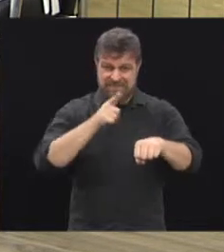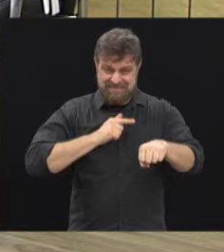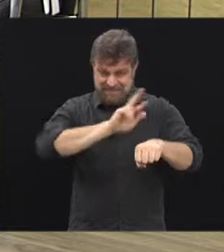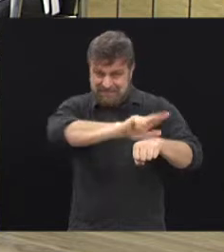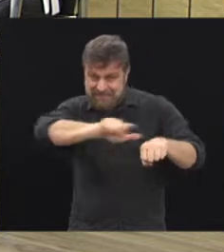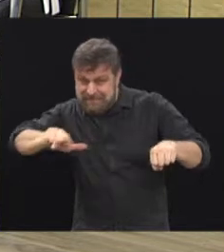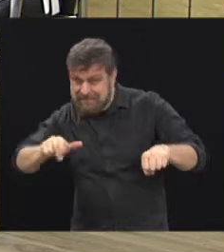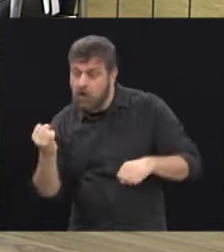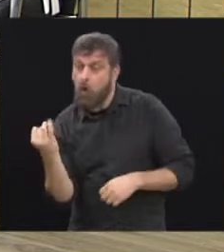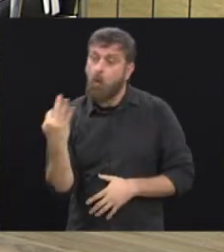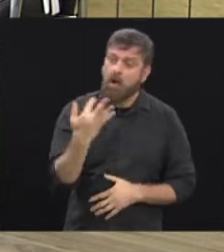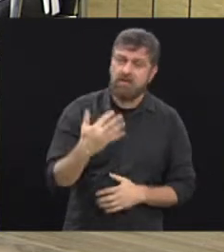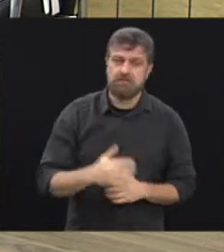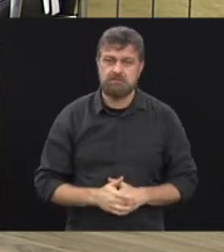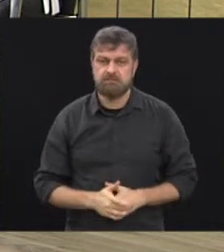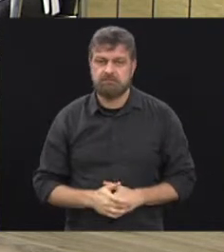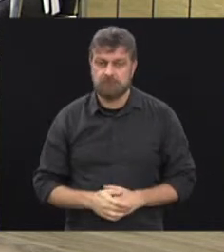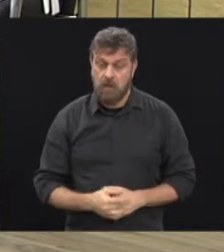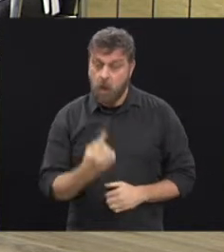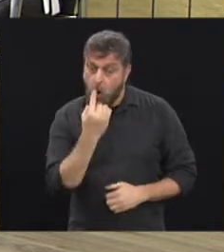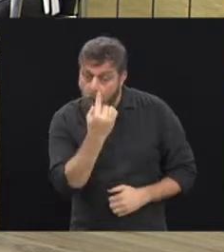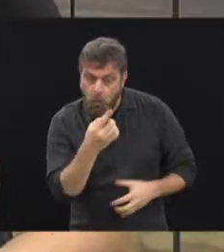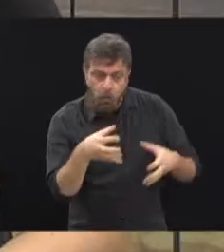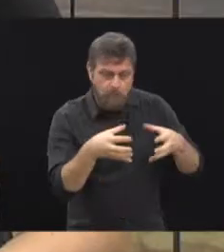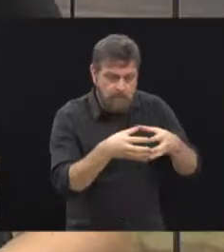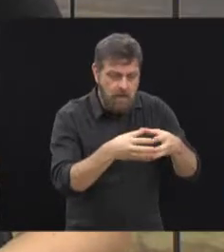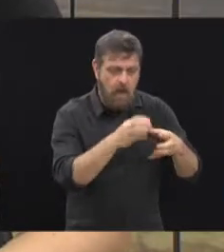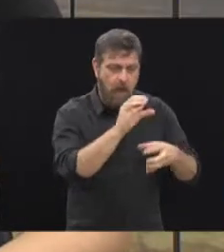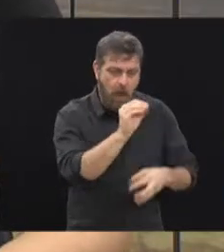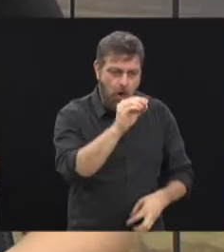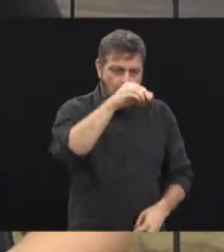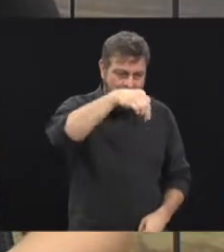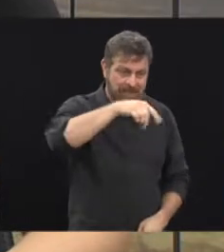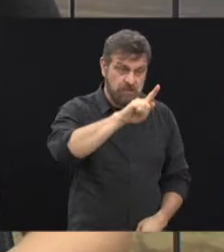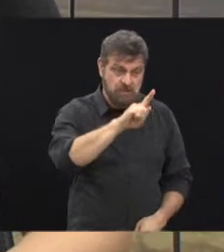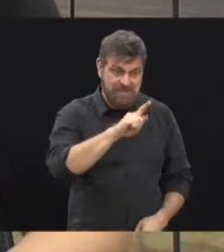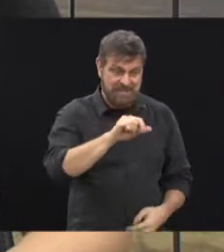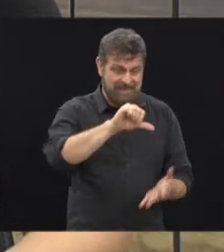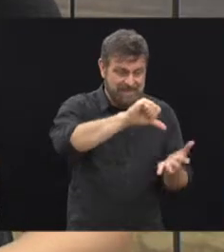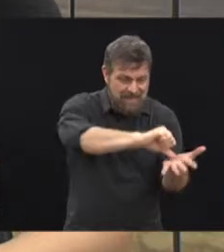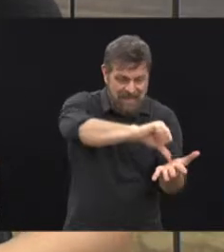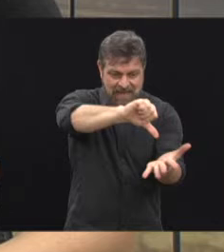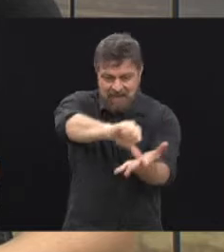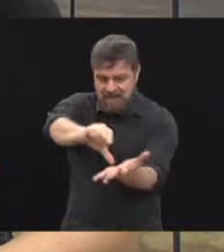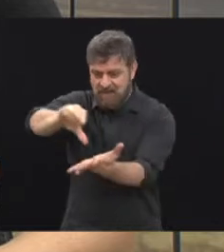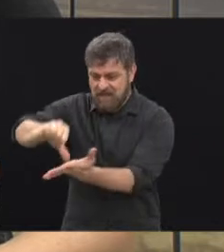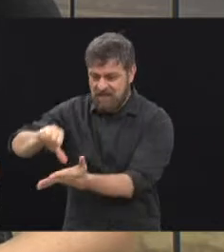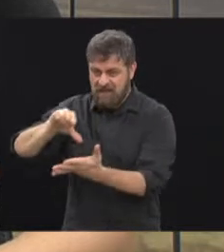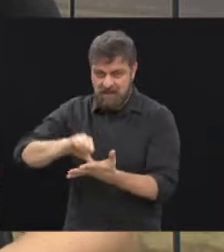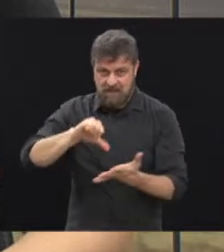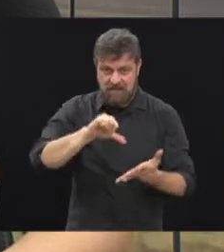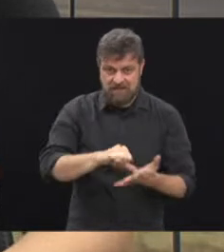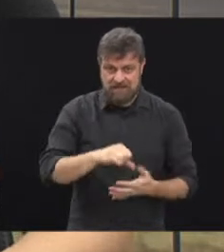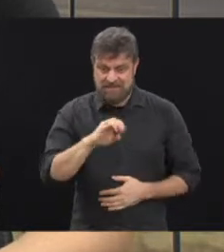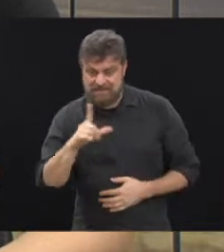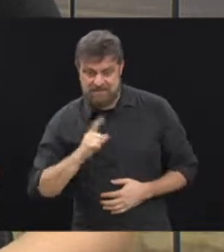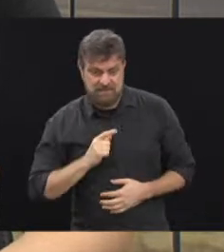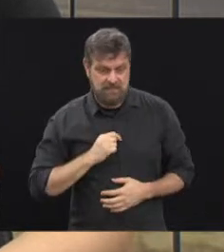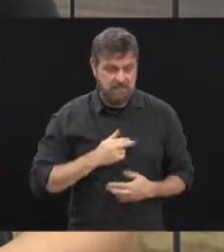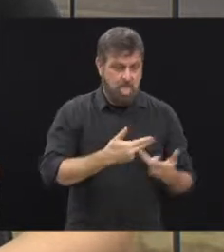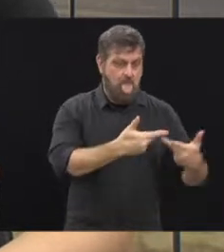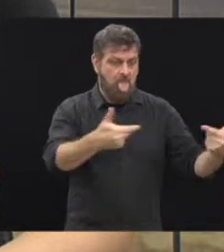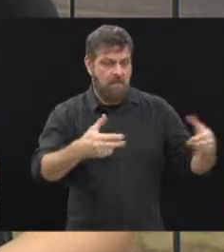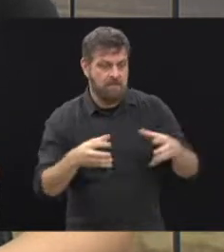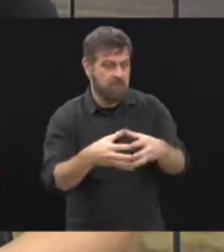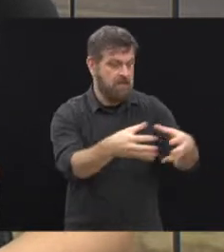ou em média? Não, em cada país a gente tem uma ONG. Ah, certo. Porque a gente, se a gente oferece mais de uma, o que